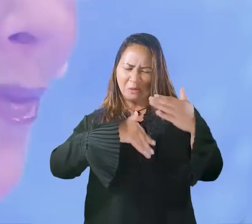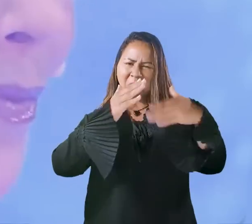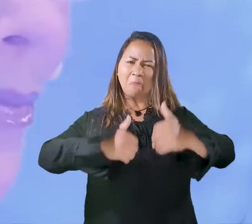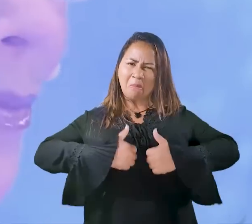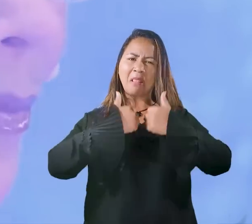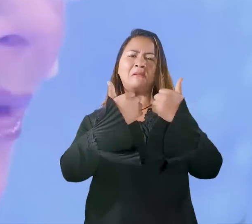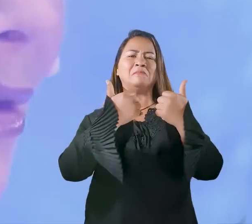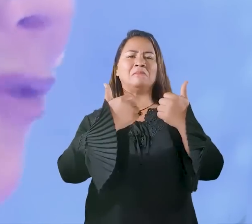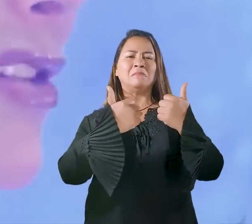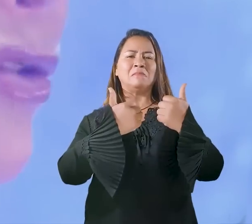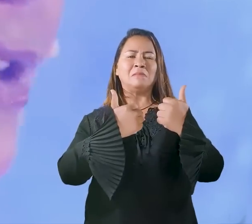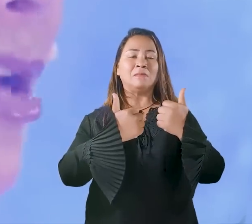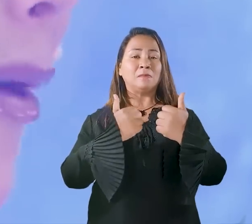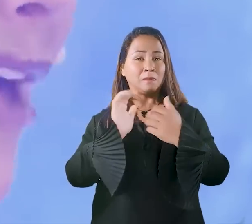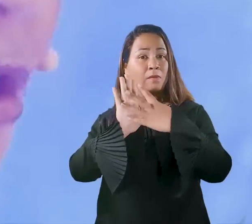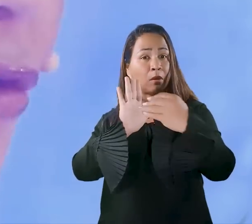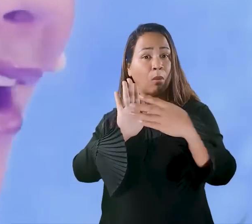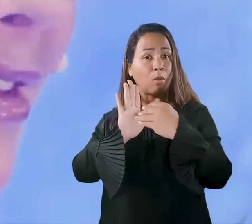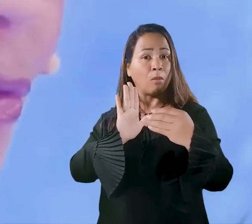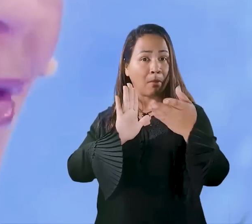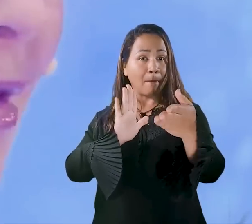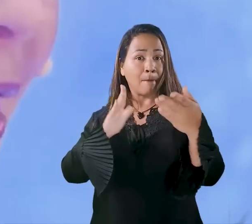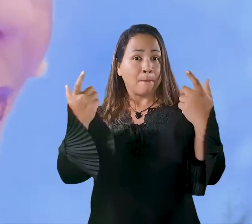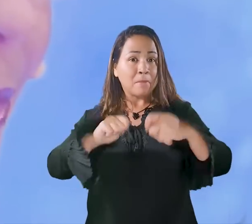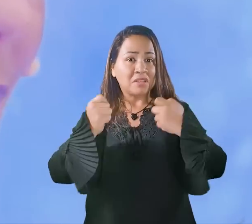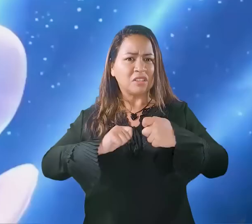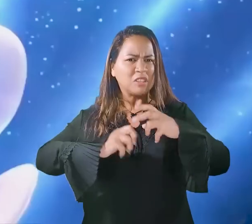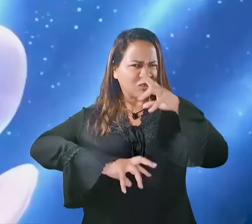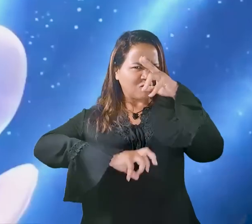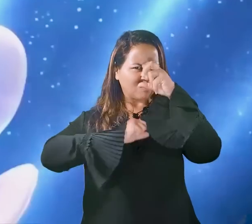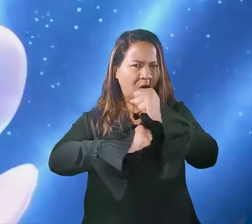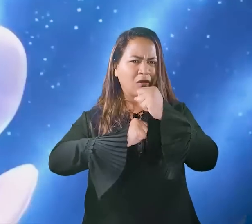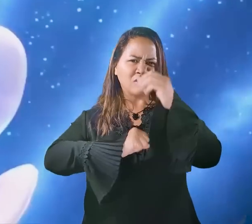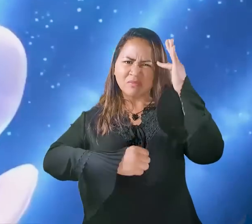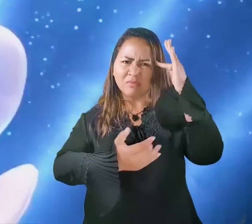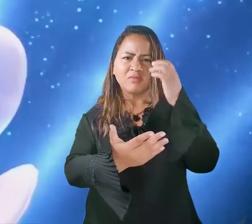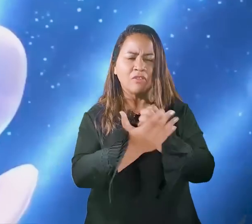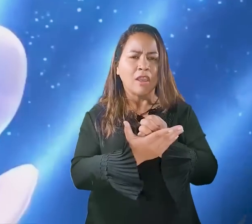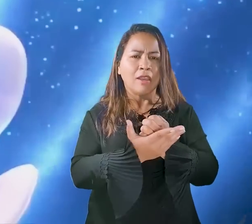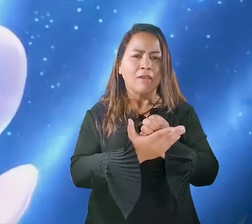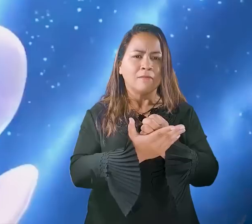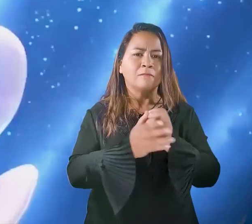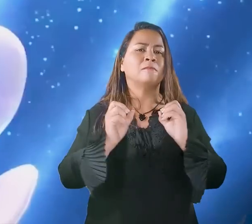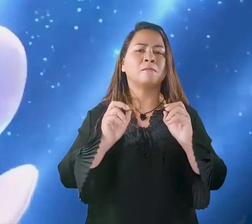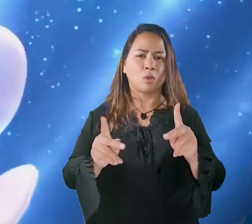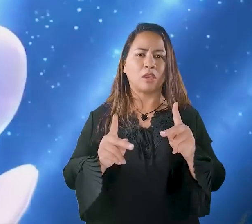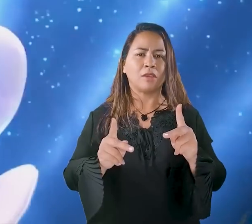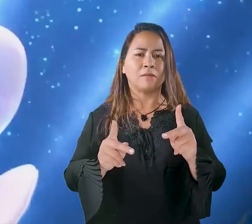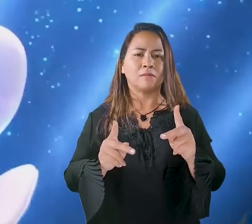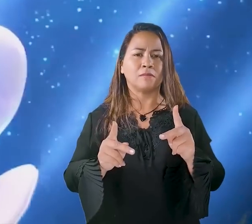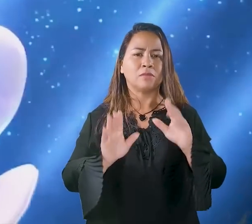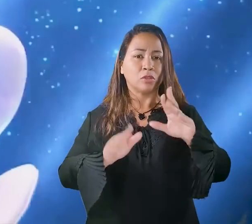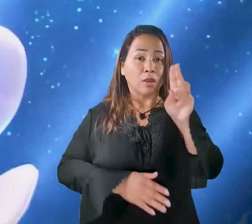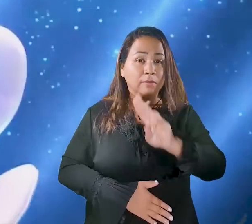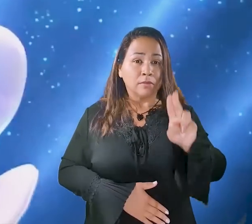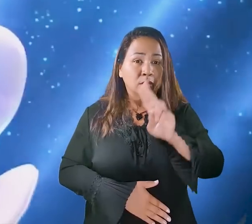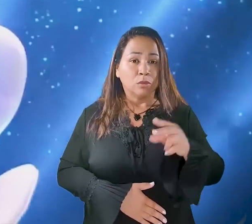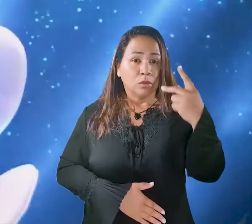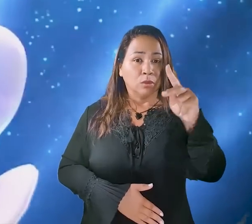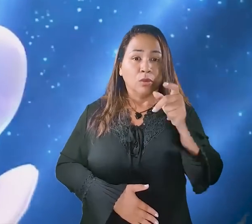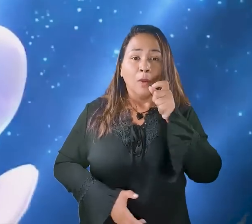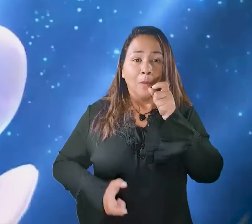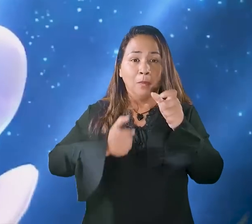convicção. Talvez não seja a palavra que conecta com você, você já vai usar a tua, mas já elimina e limpa